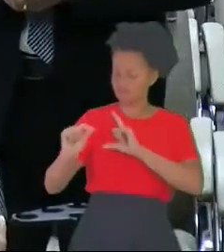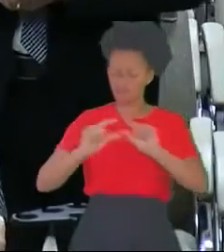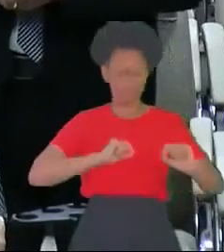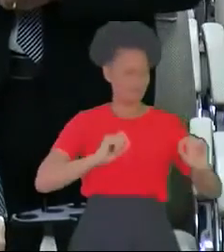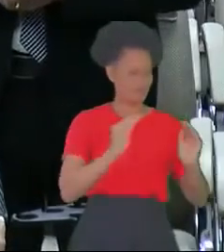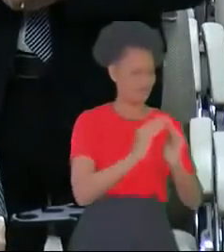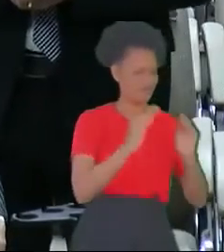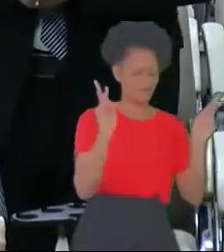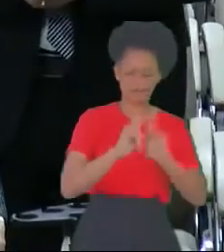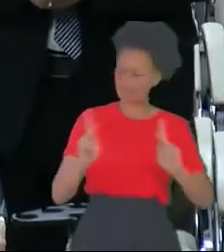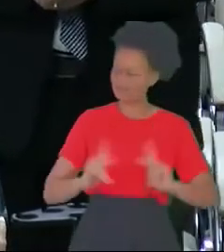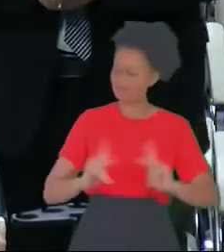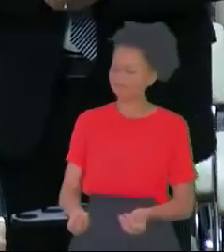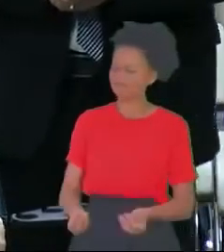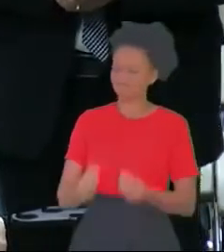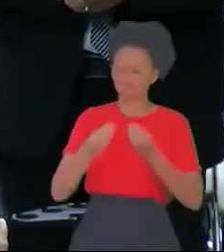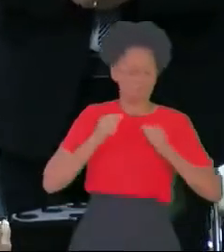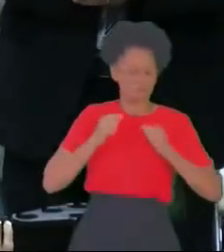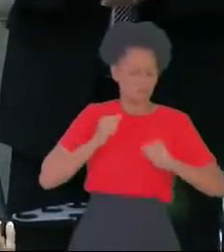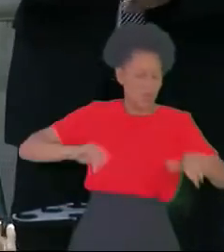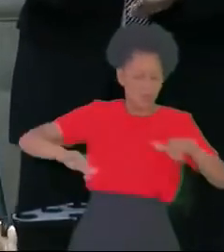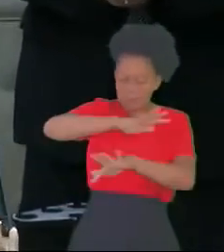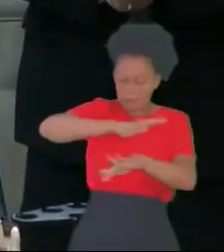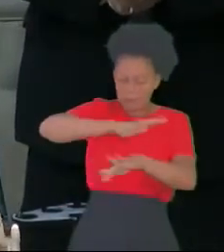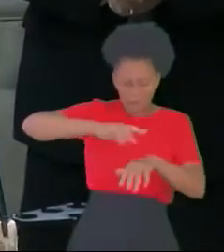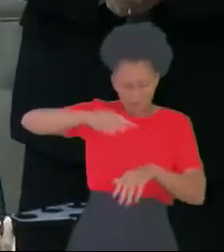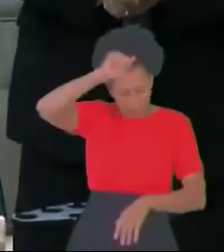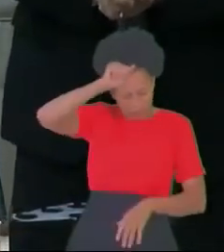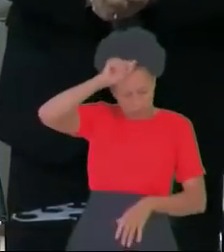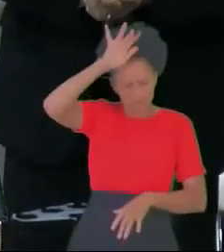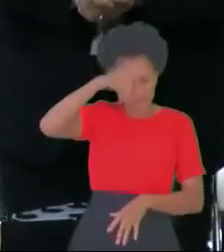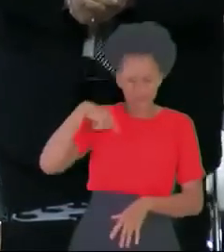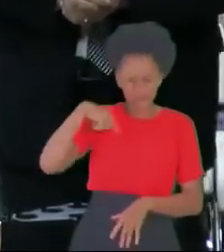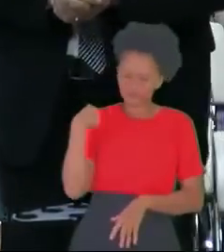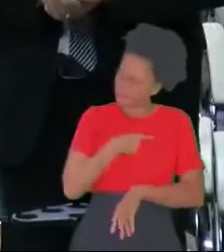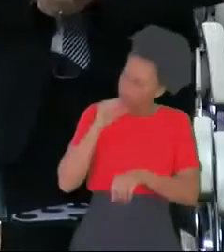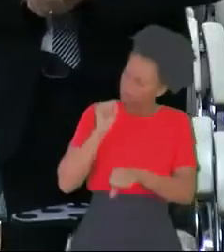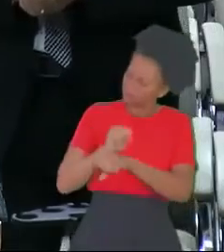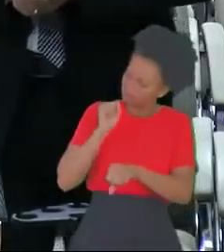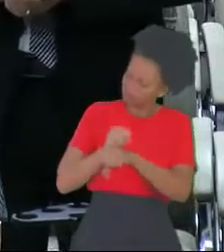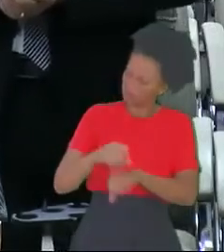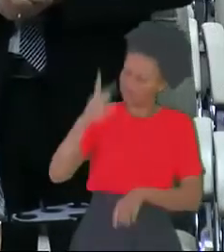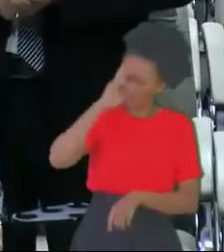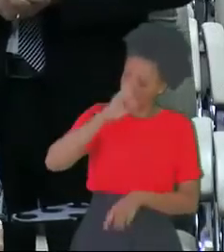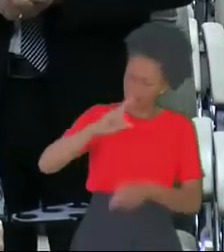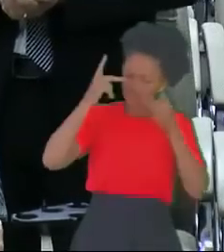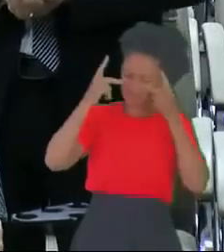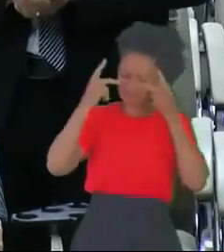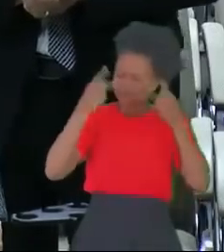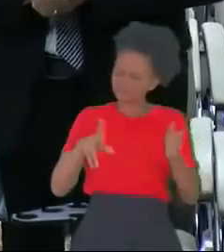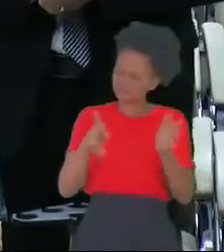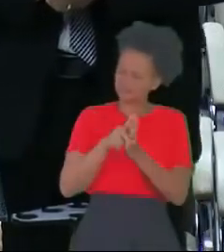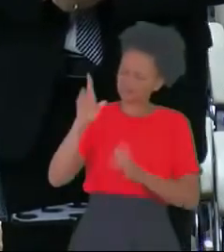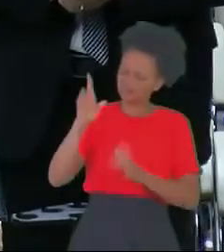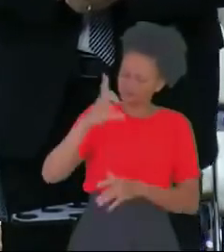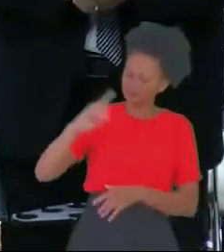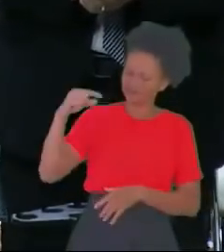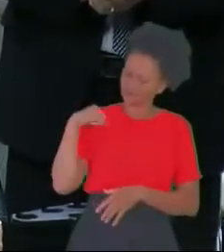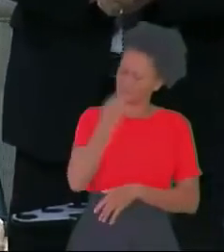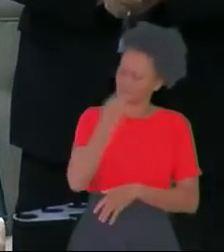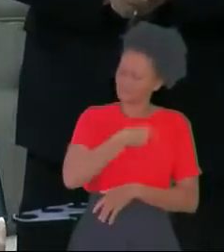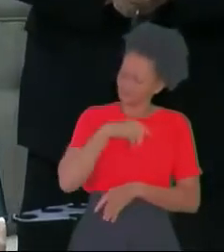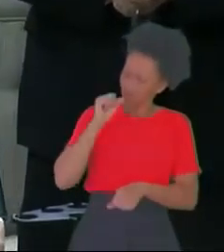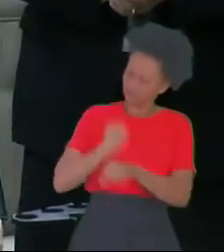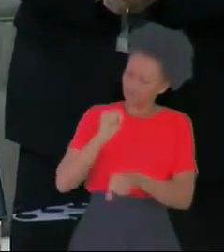casa. Dai-nos um grande avivamento. Nós estamos esperando, Senhor, pela visita de Deus. Nós estamos